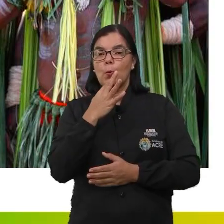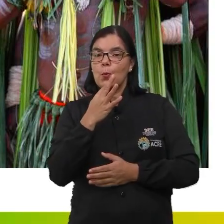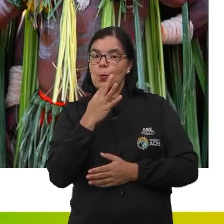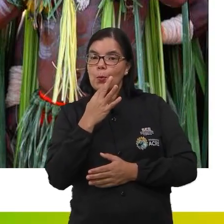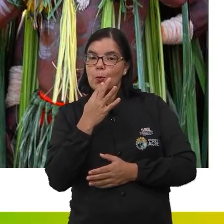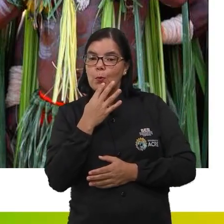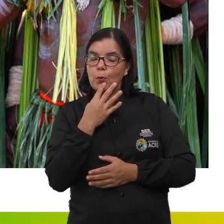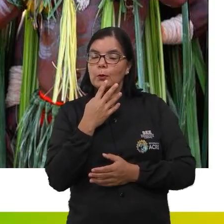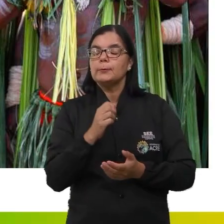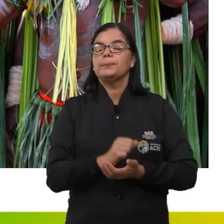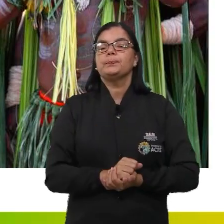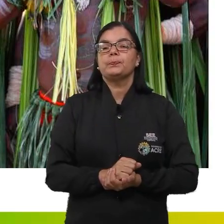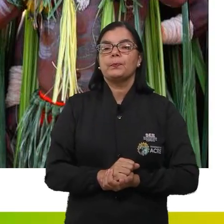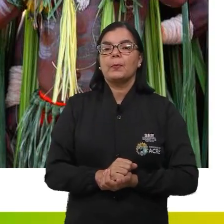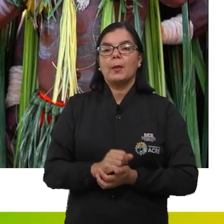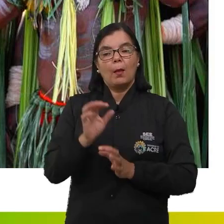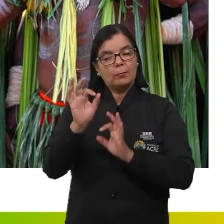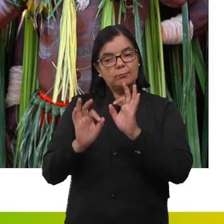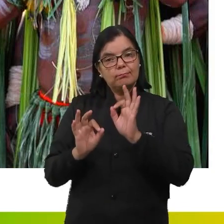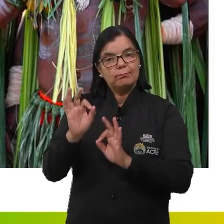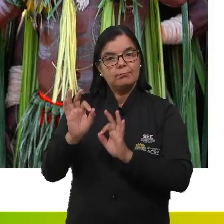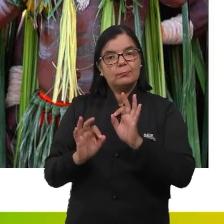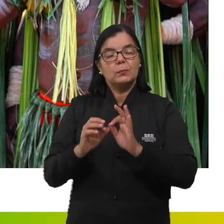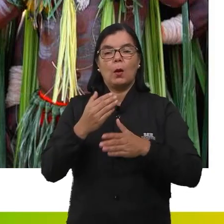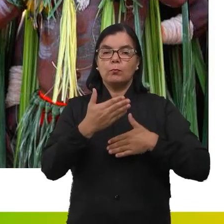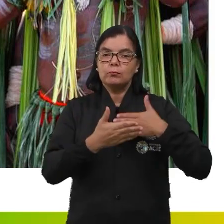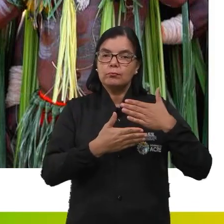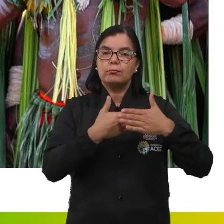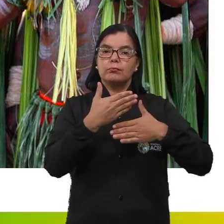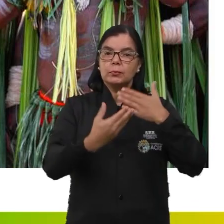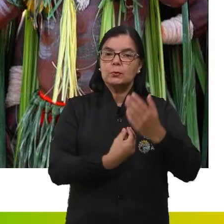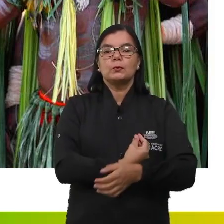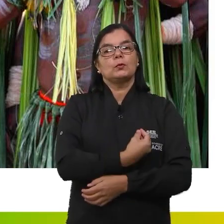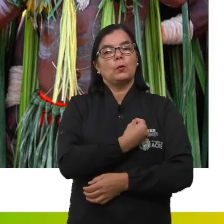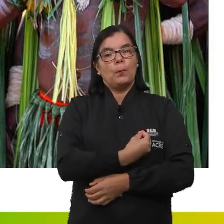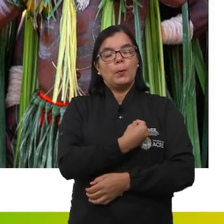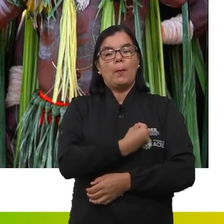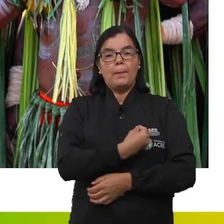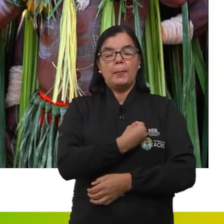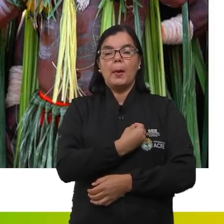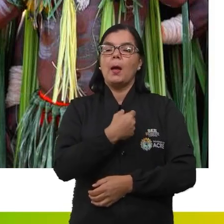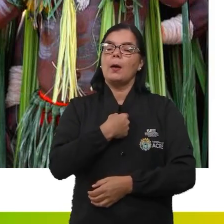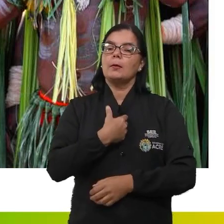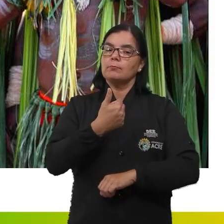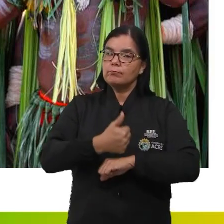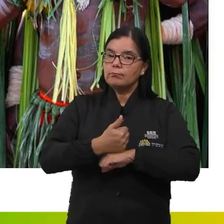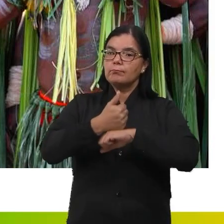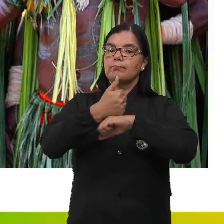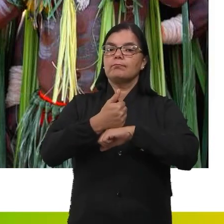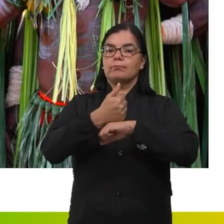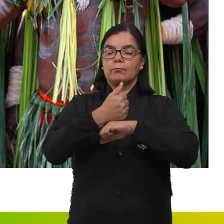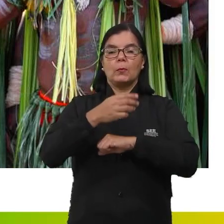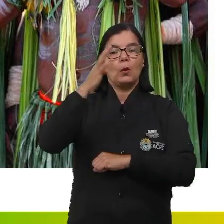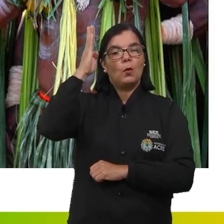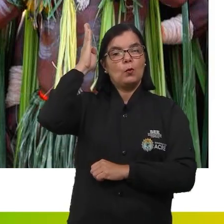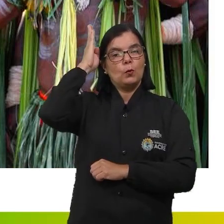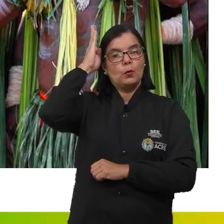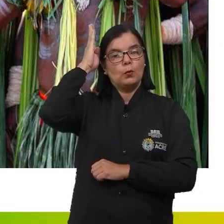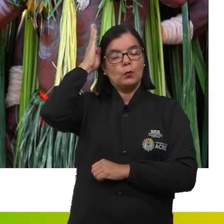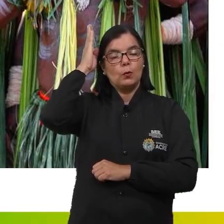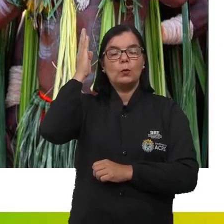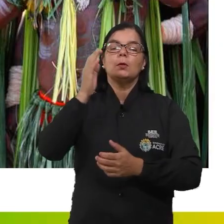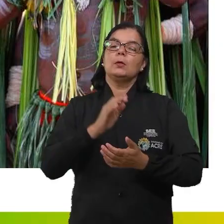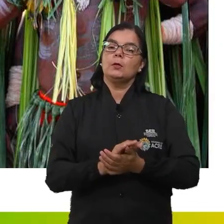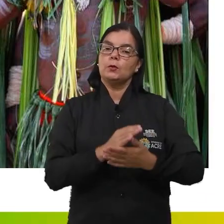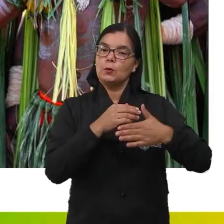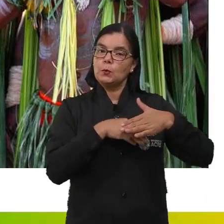conhecimento, foi preparado, né, ao longo da sua vida para assumir mesmo essa função de pajé e